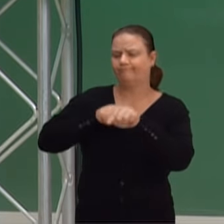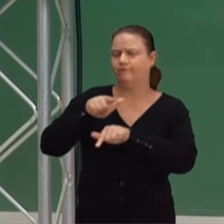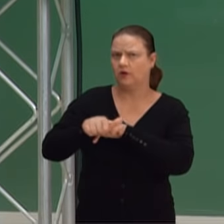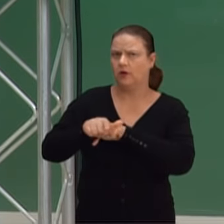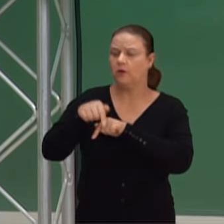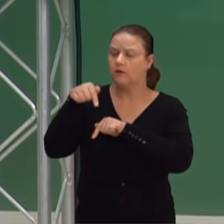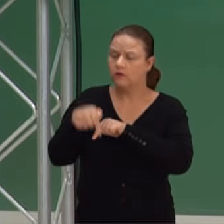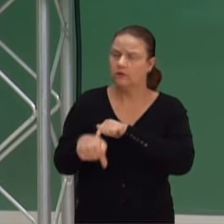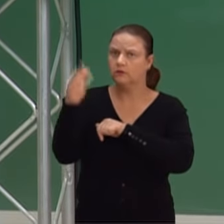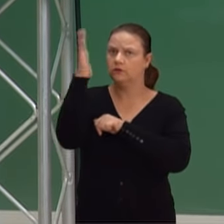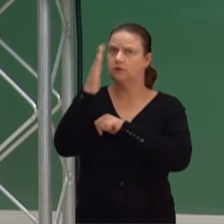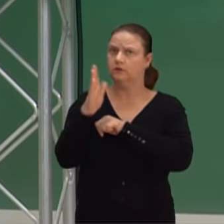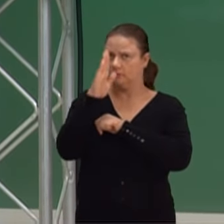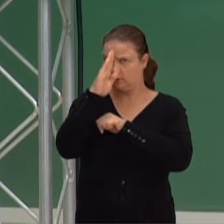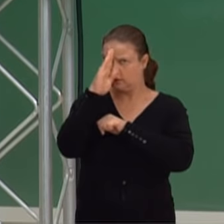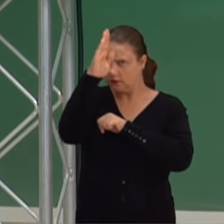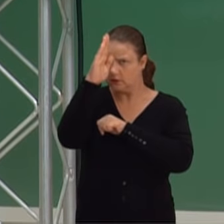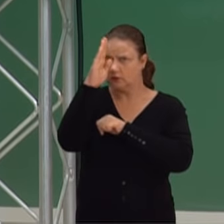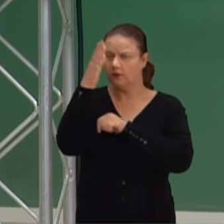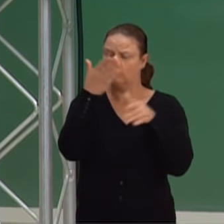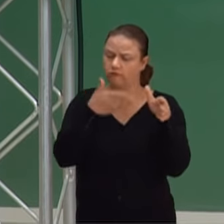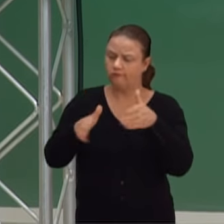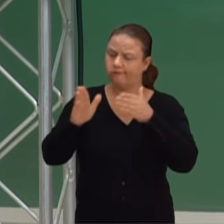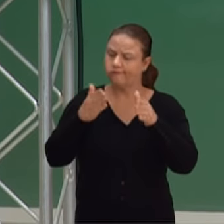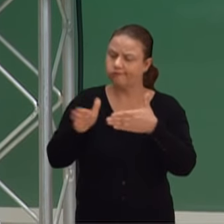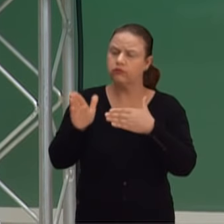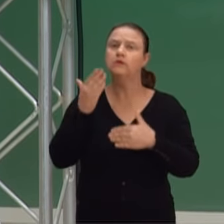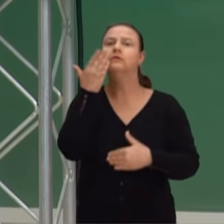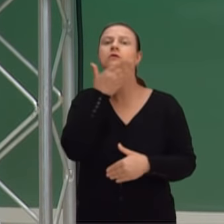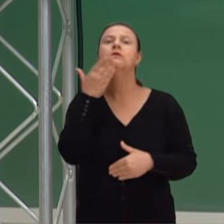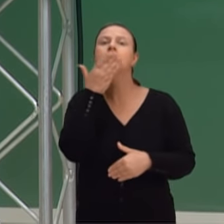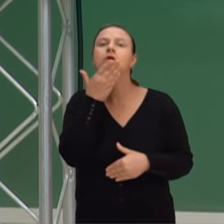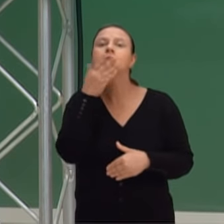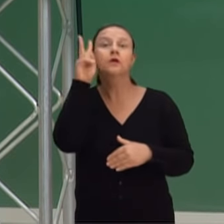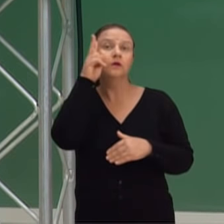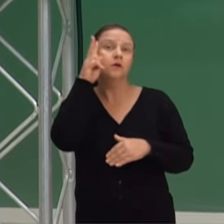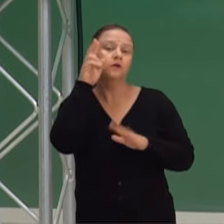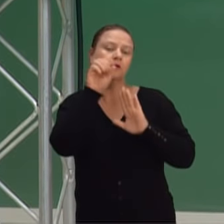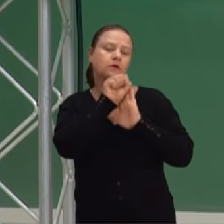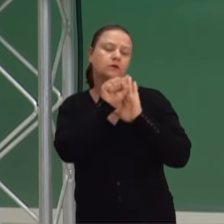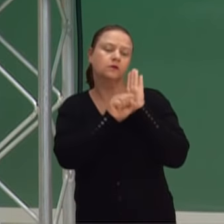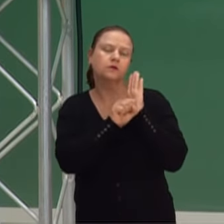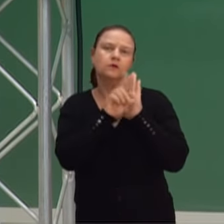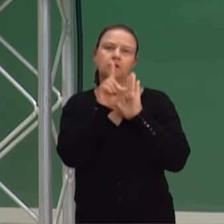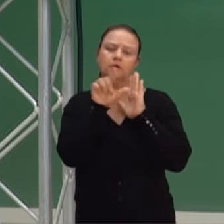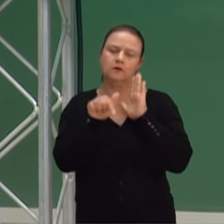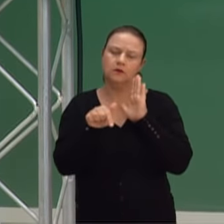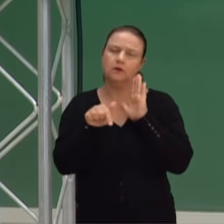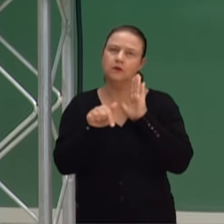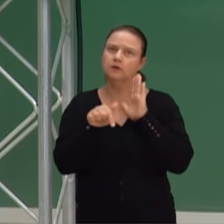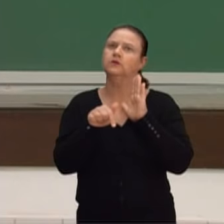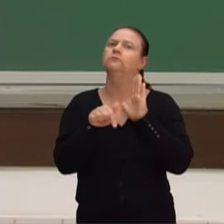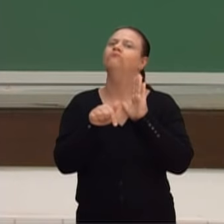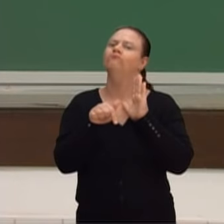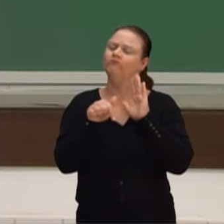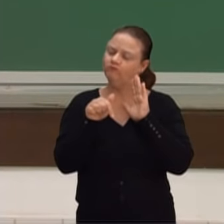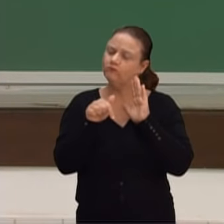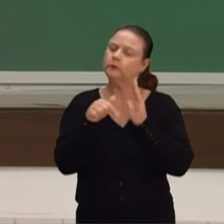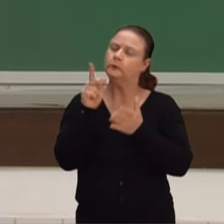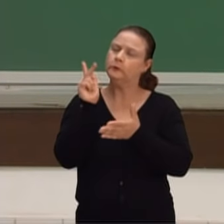Brasil, principalmente na produção de açúcar. Lembra que século XVII o açúcar ainda é muito, muito forte no Brasil.